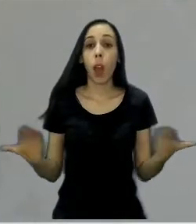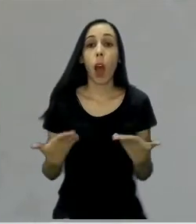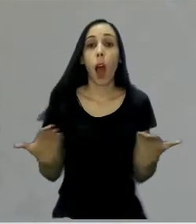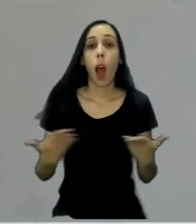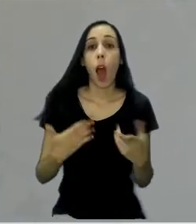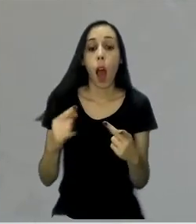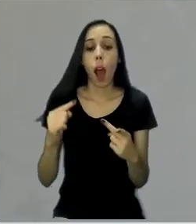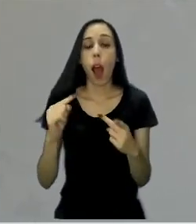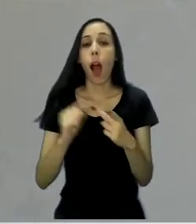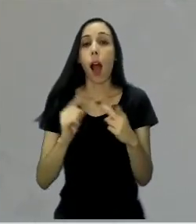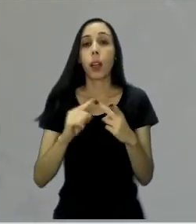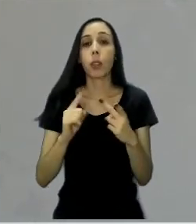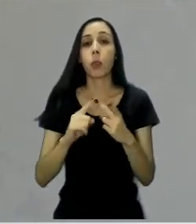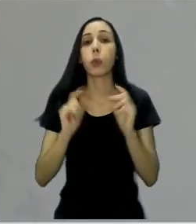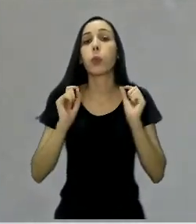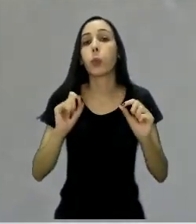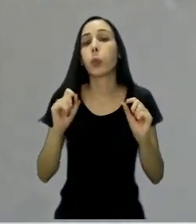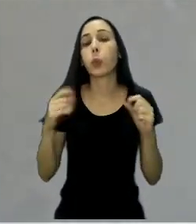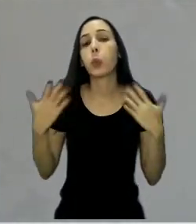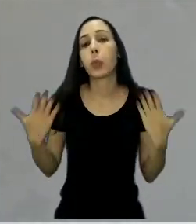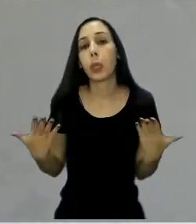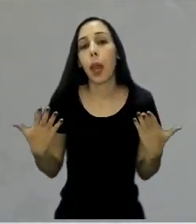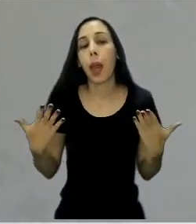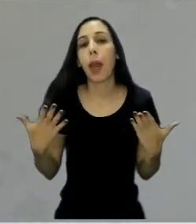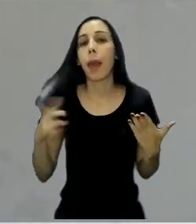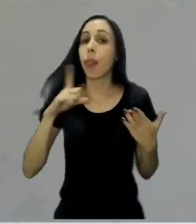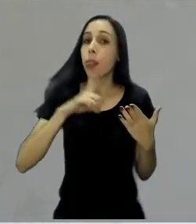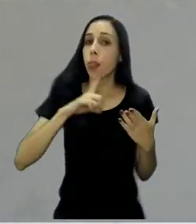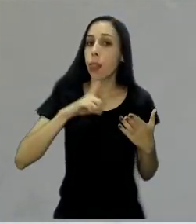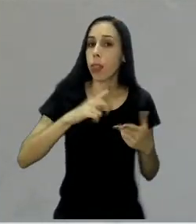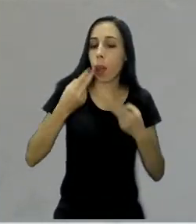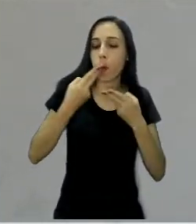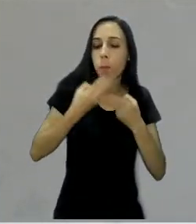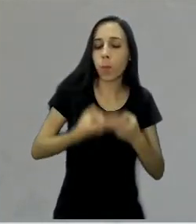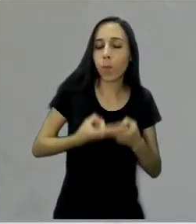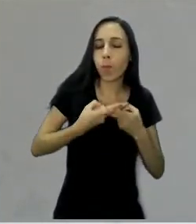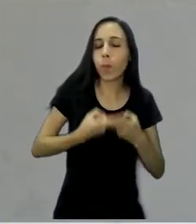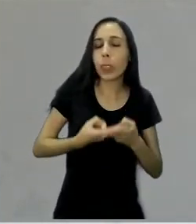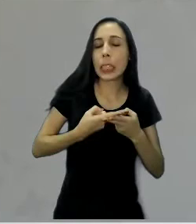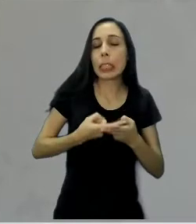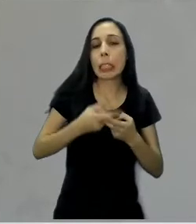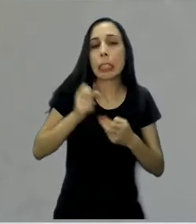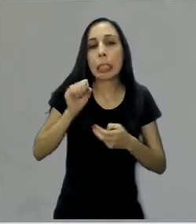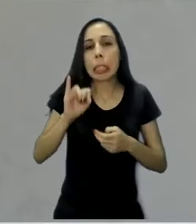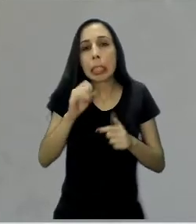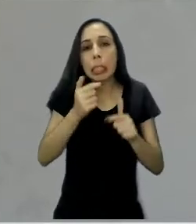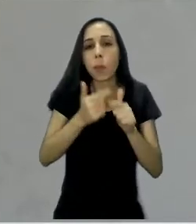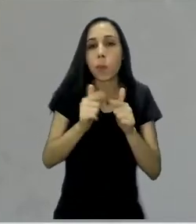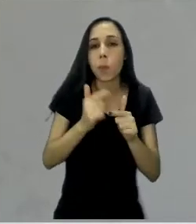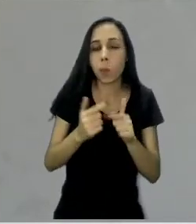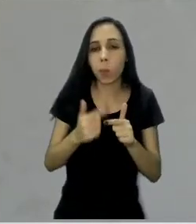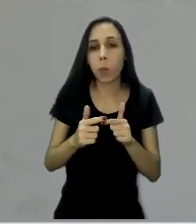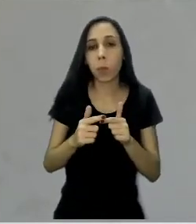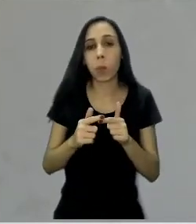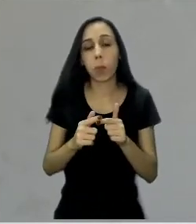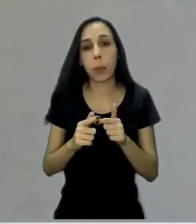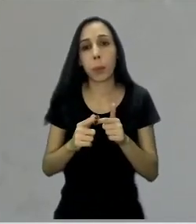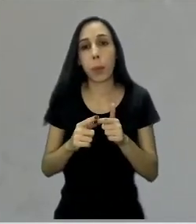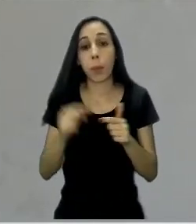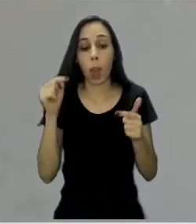esperança. Agora, a segunda palavra de ordem é: sede pacientes na